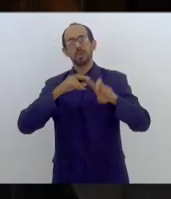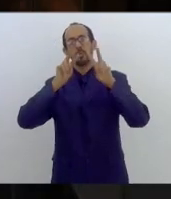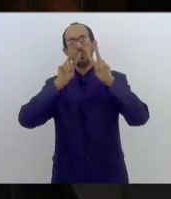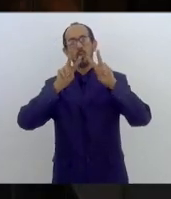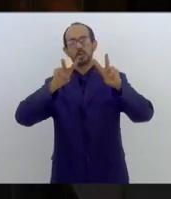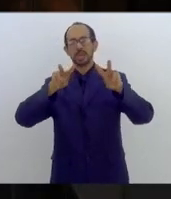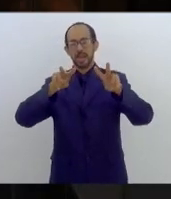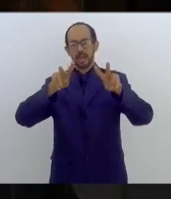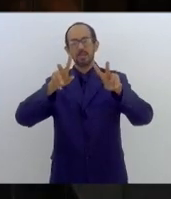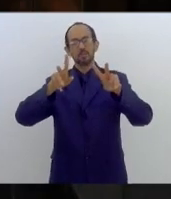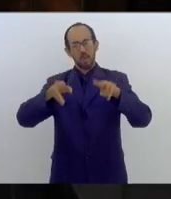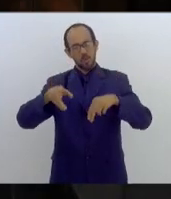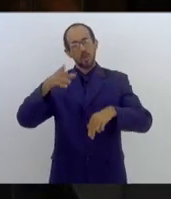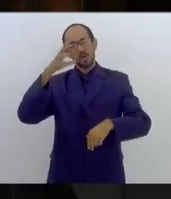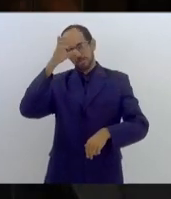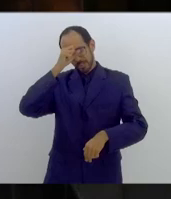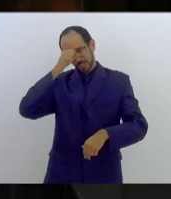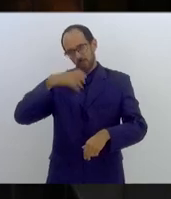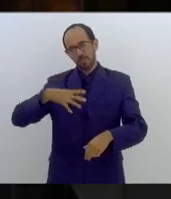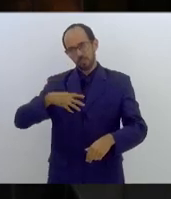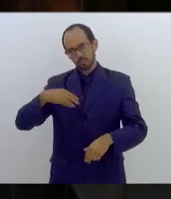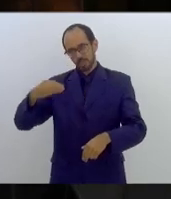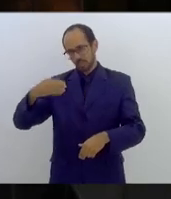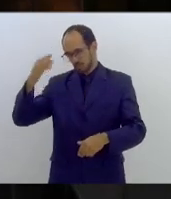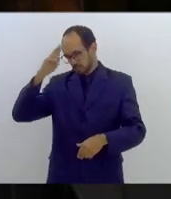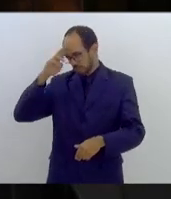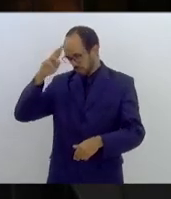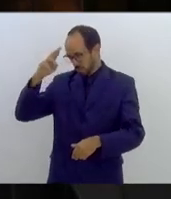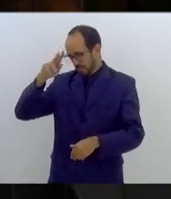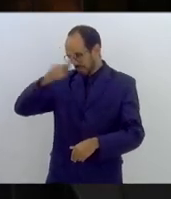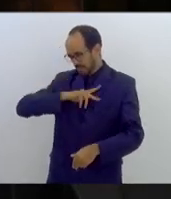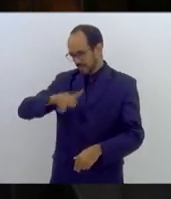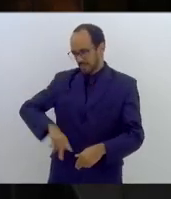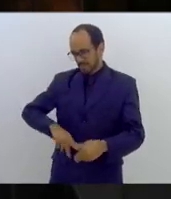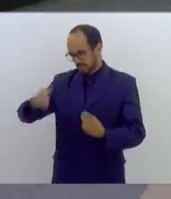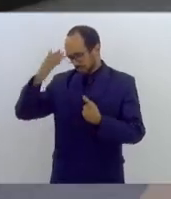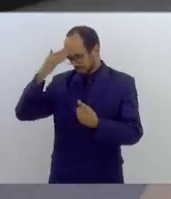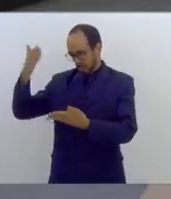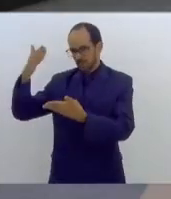meu filho. Senhor presidente, muito obrigado.